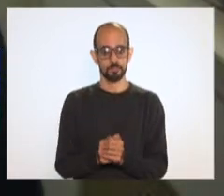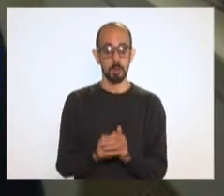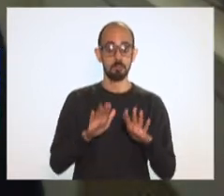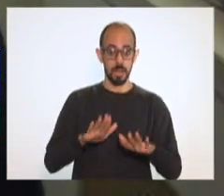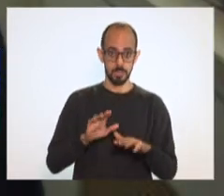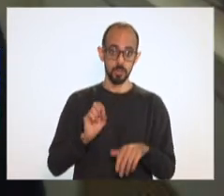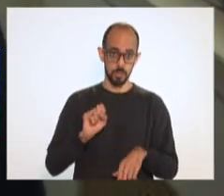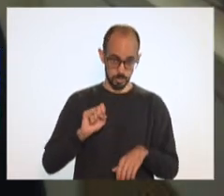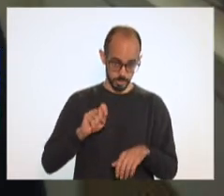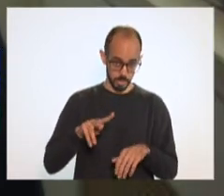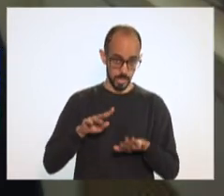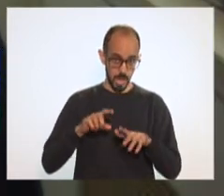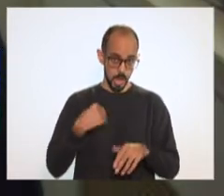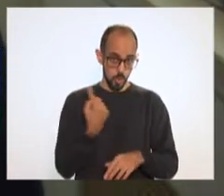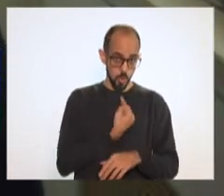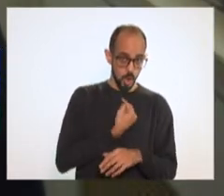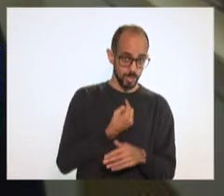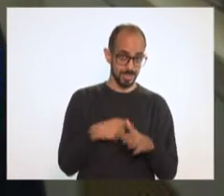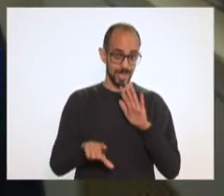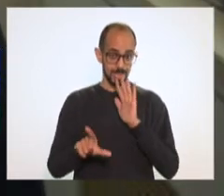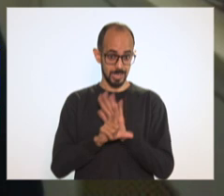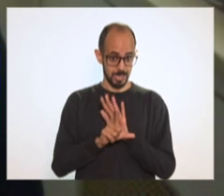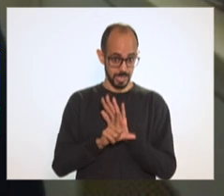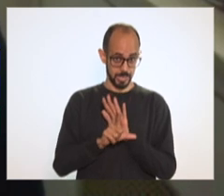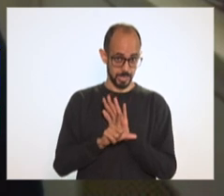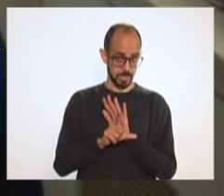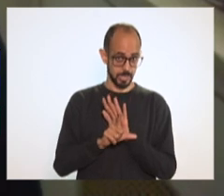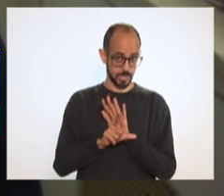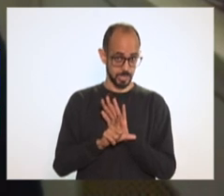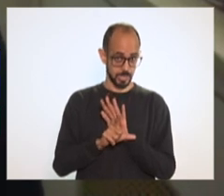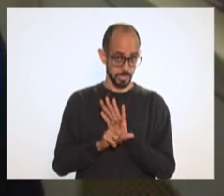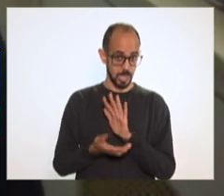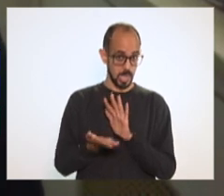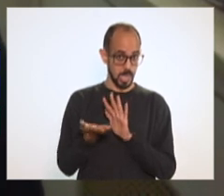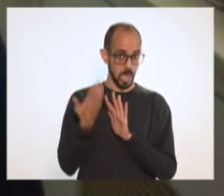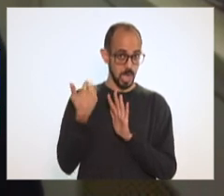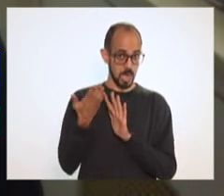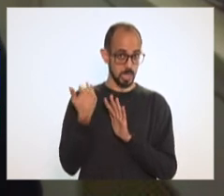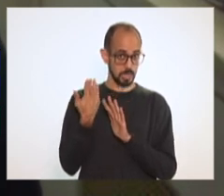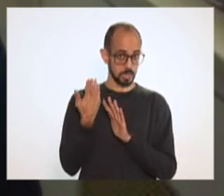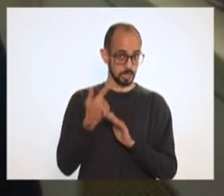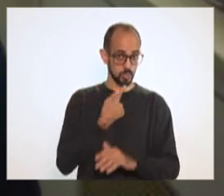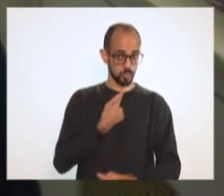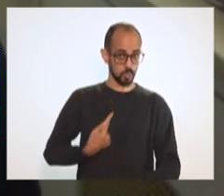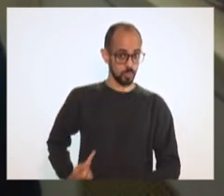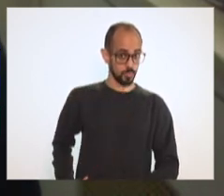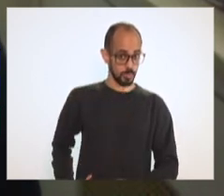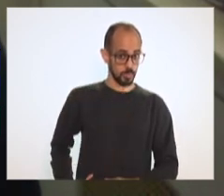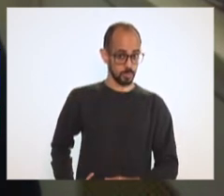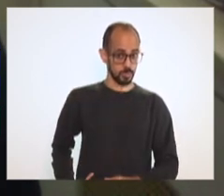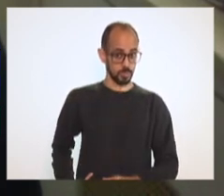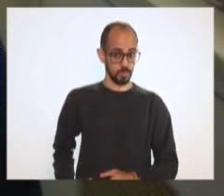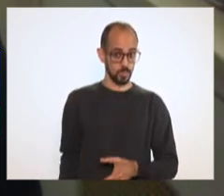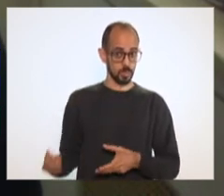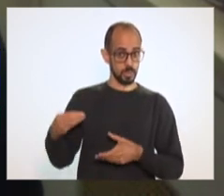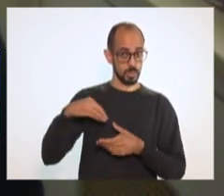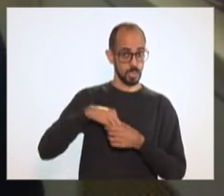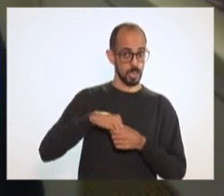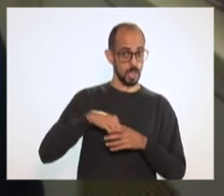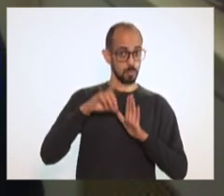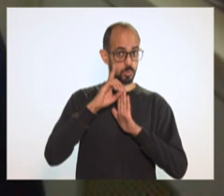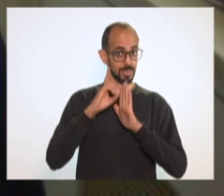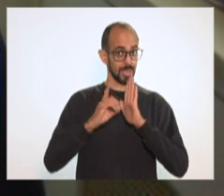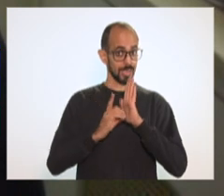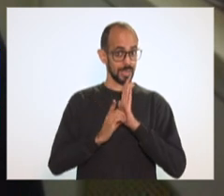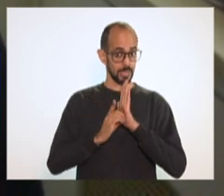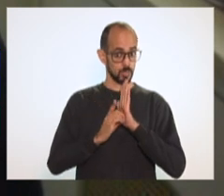aprovamos, porque antes o governador, qualquer que fosse, internalizava por decreto. Agora,